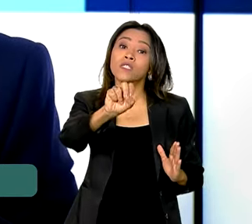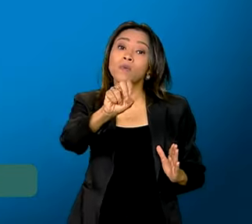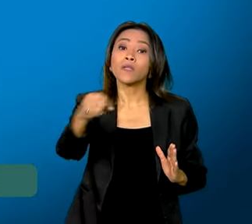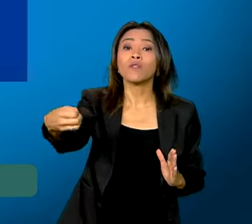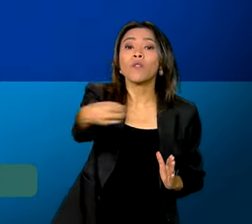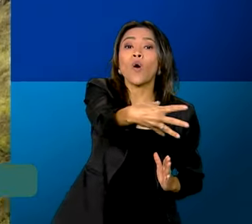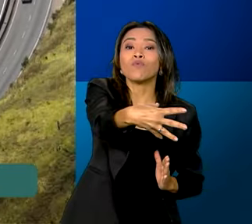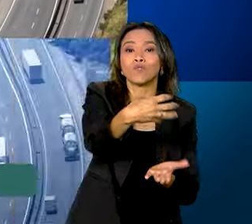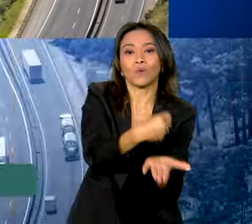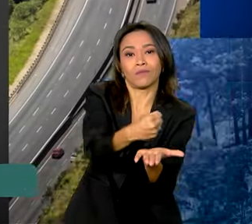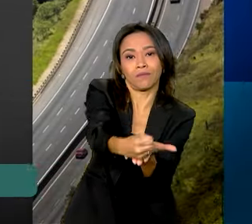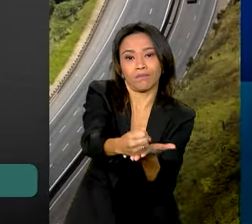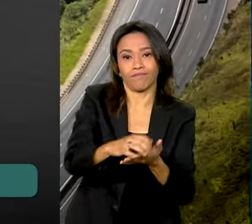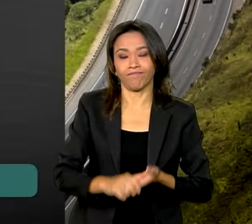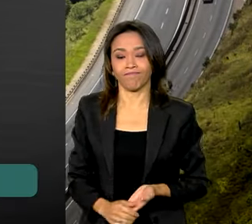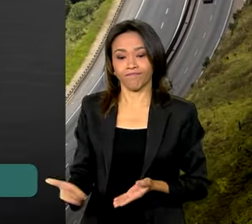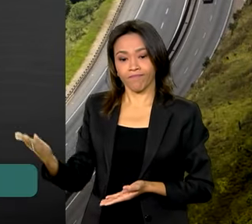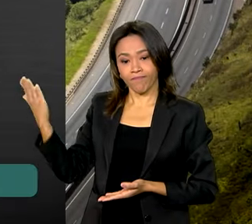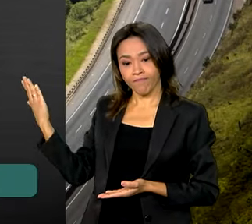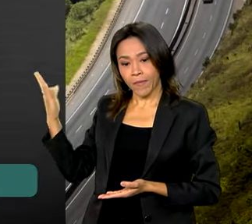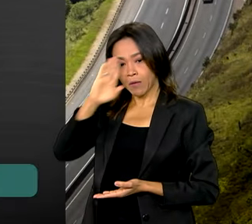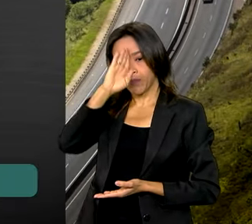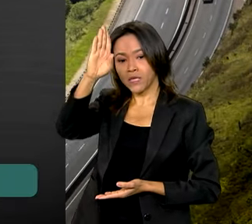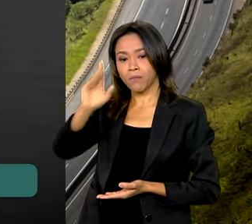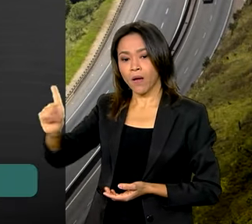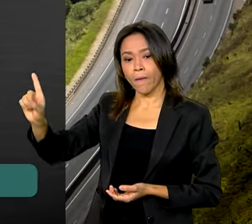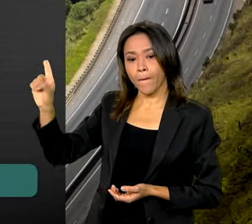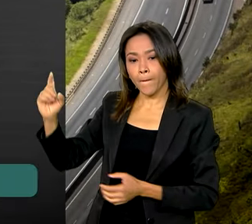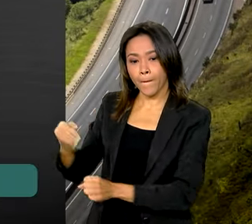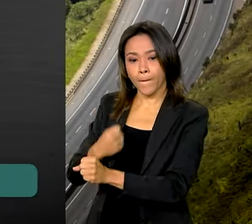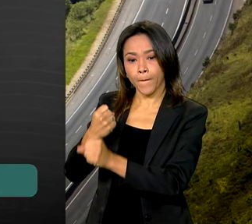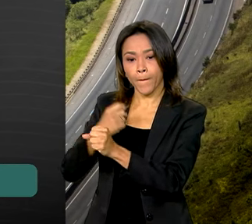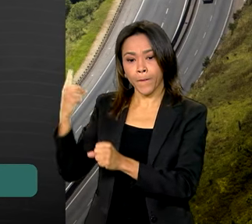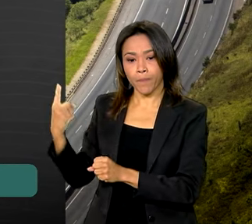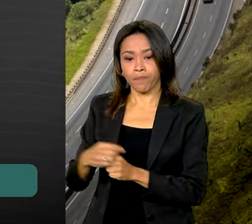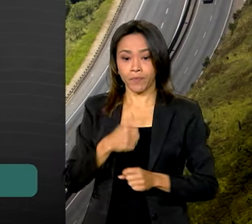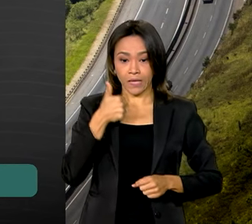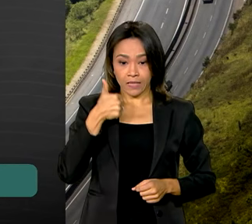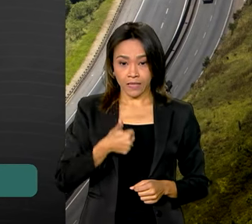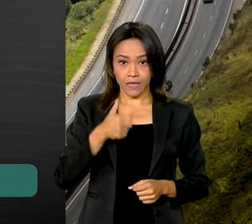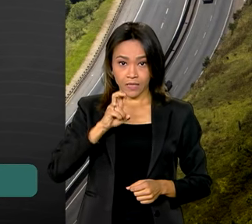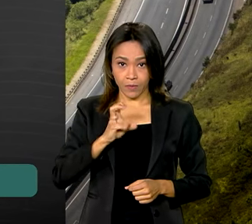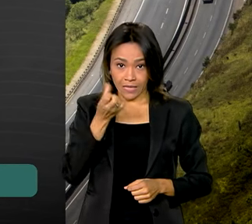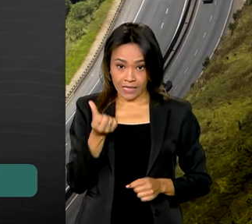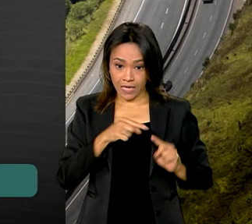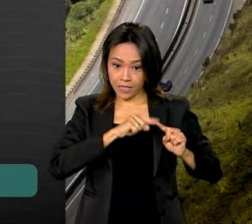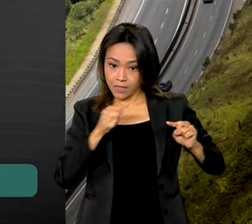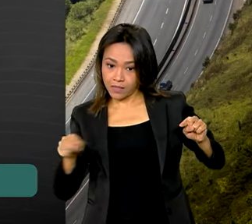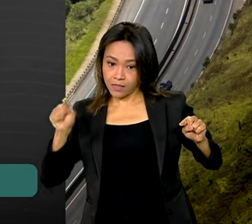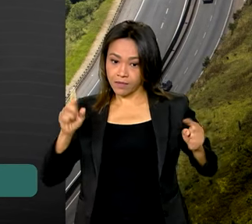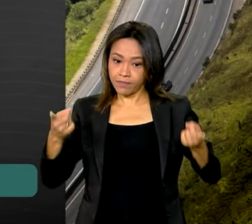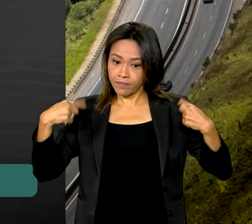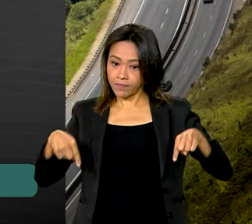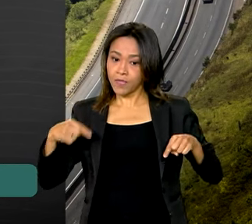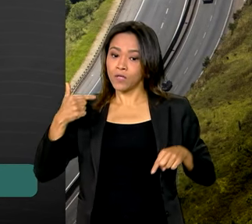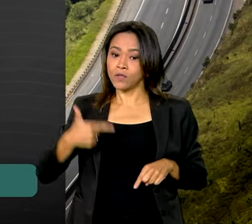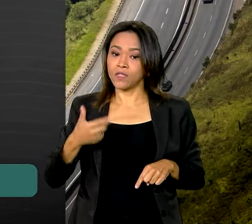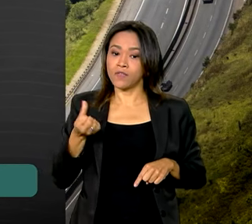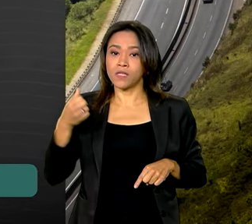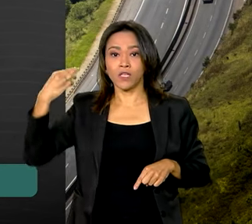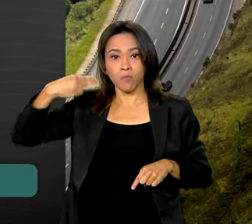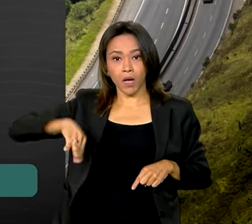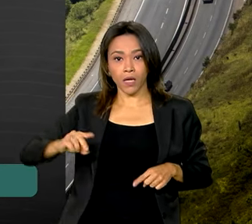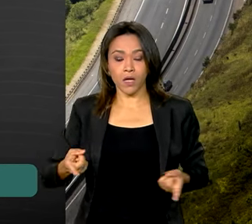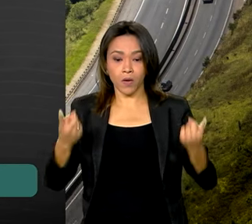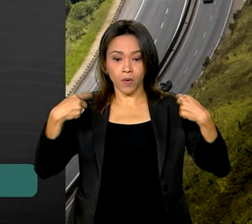concessão. Entre as obras em destaque estão a pavimentação das BR-156 no Anapá, 226 no Maranhão